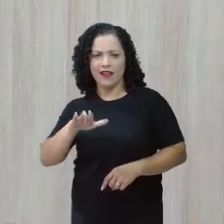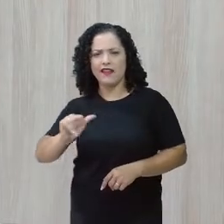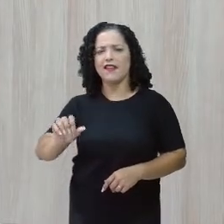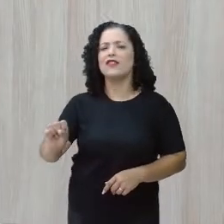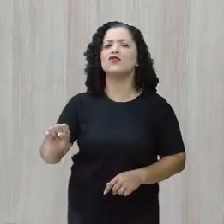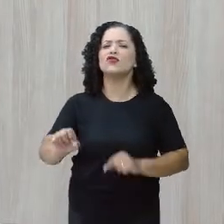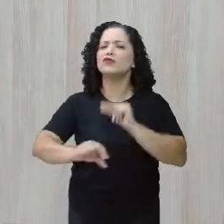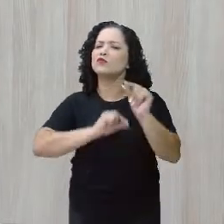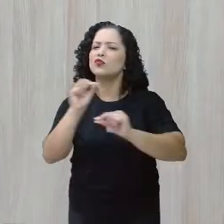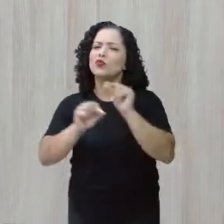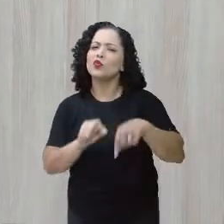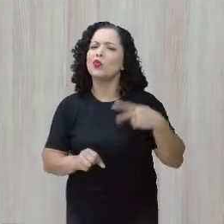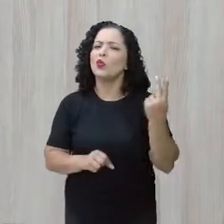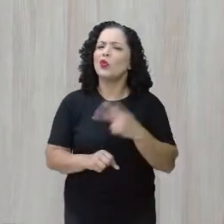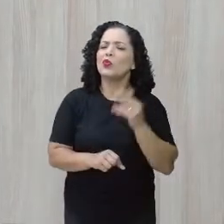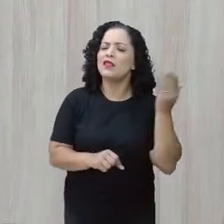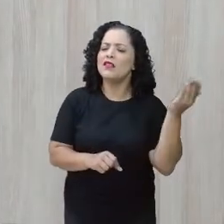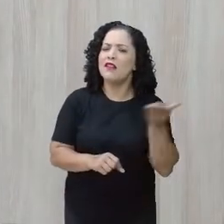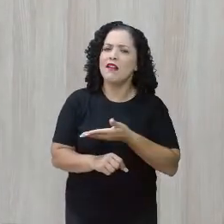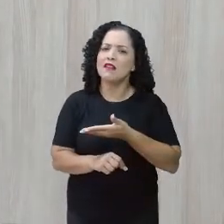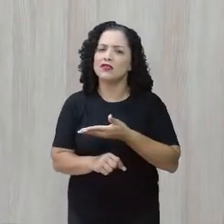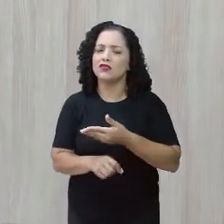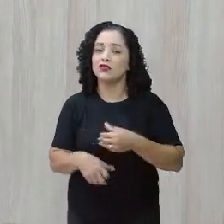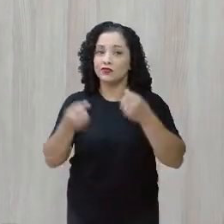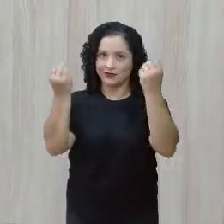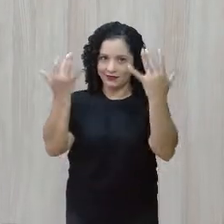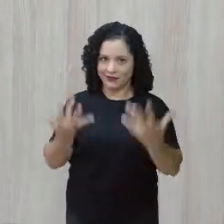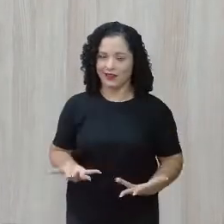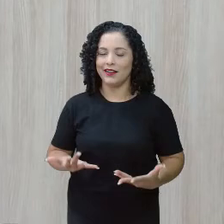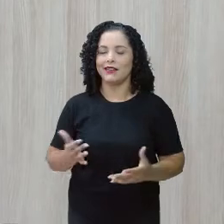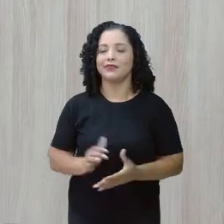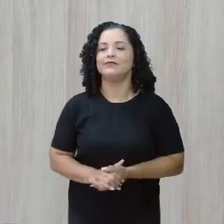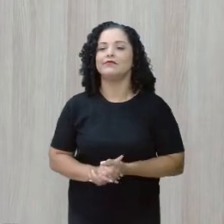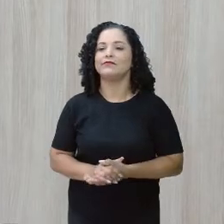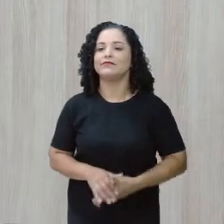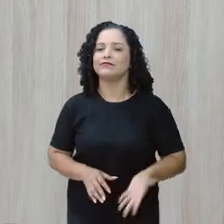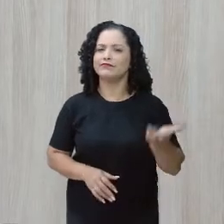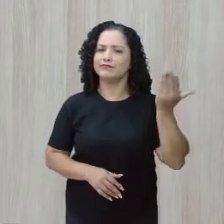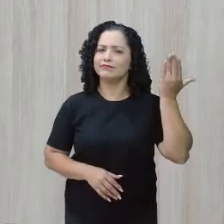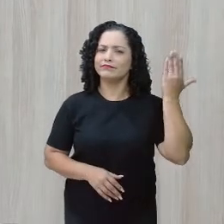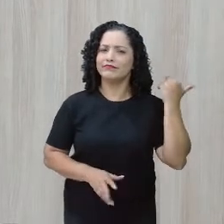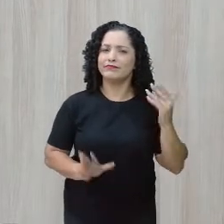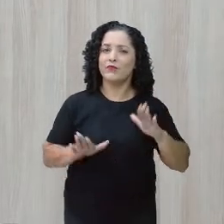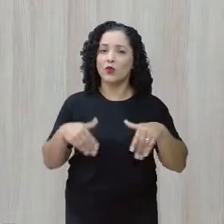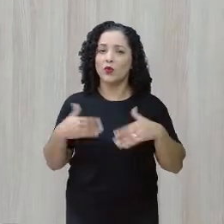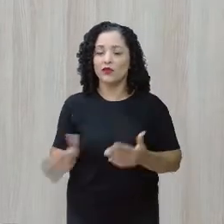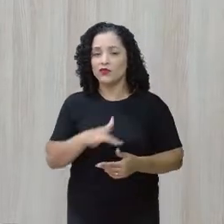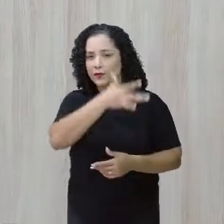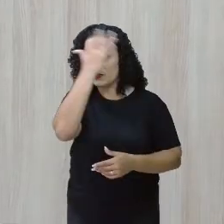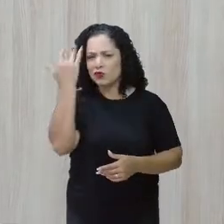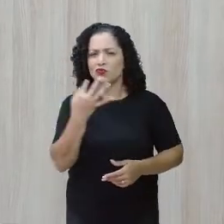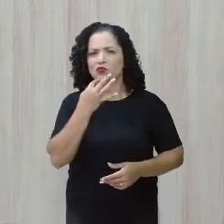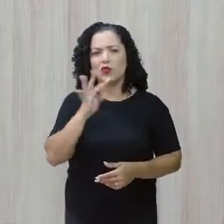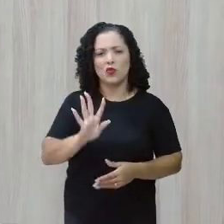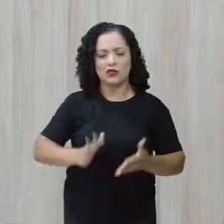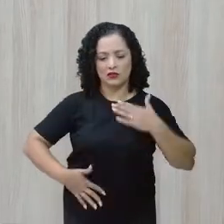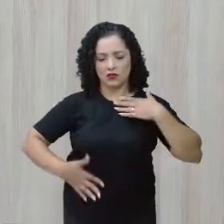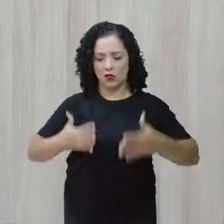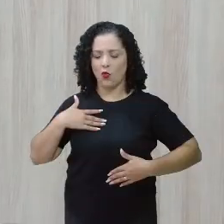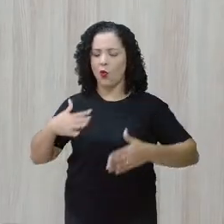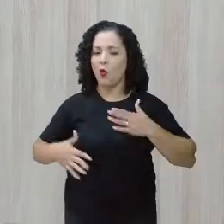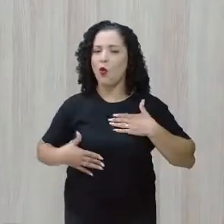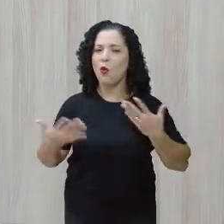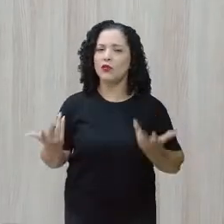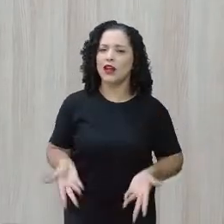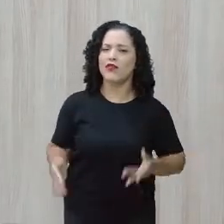são essas artérias. Vou contar um pouquinho da história. No início, quando o homem não conhecia muito o nosso corpo, estava